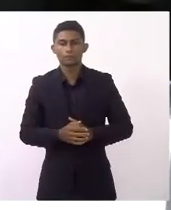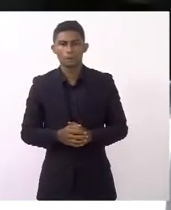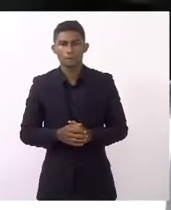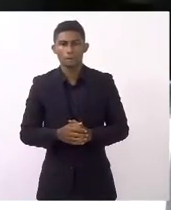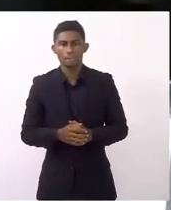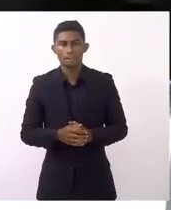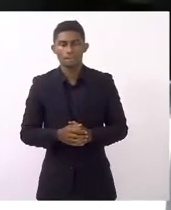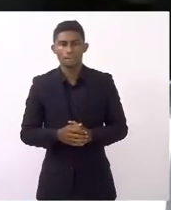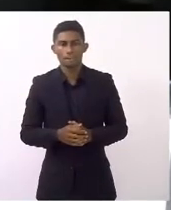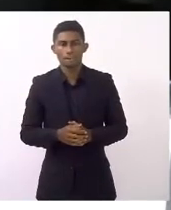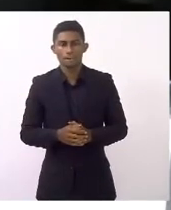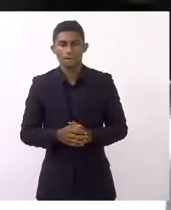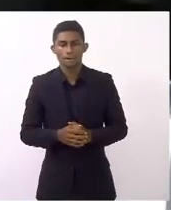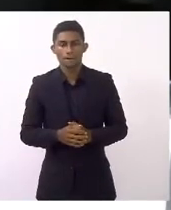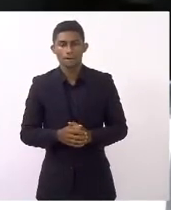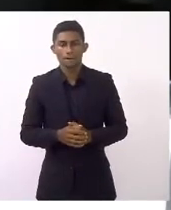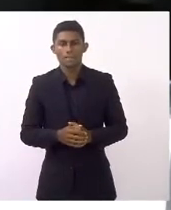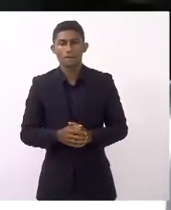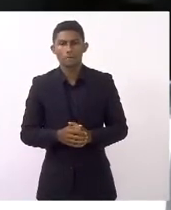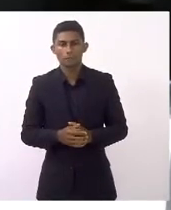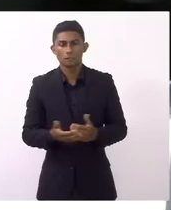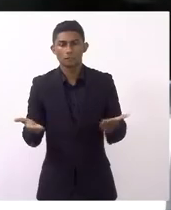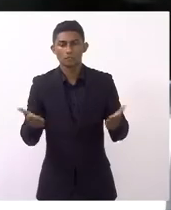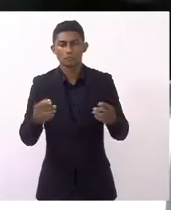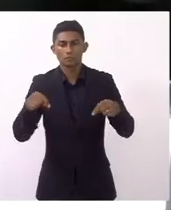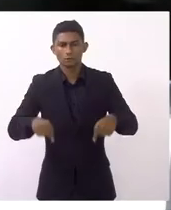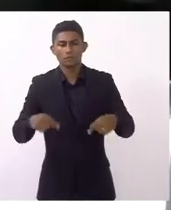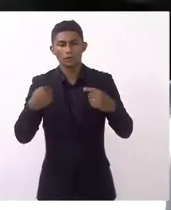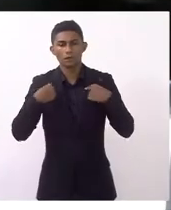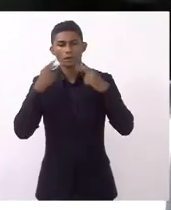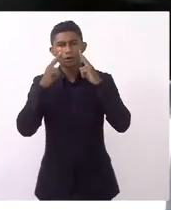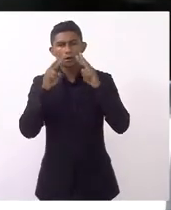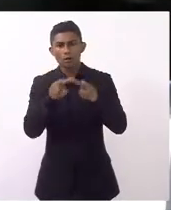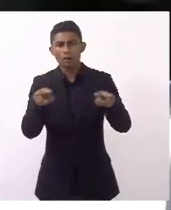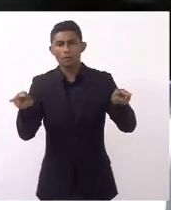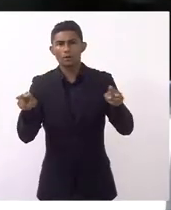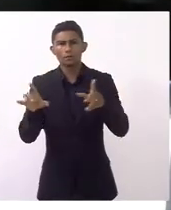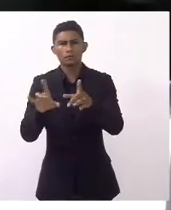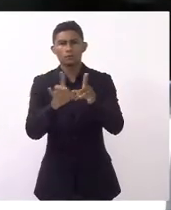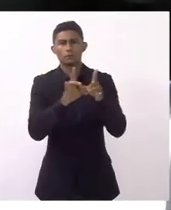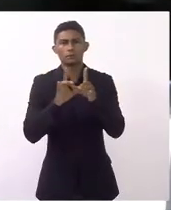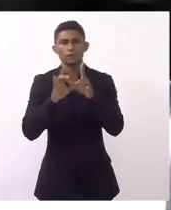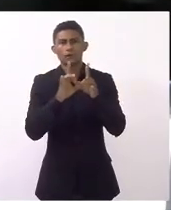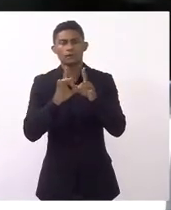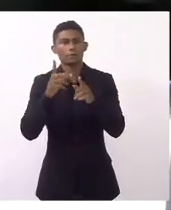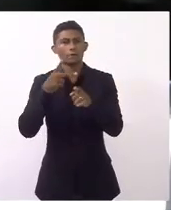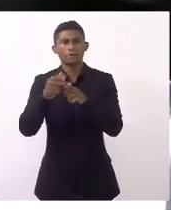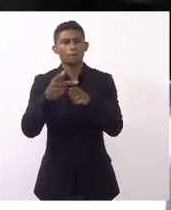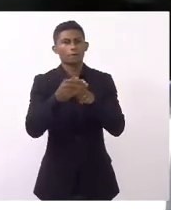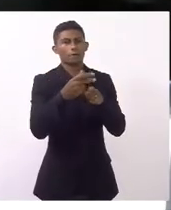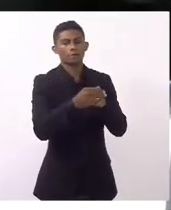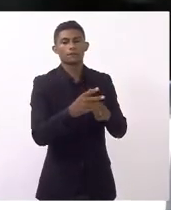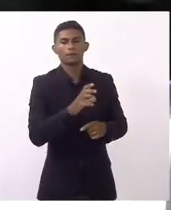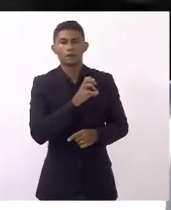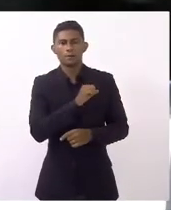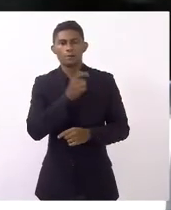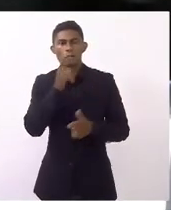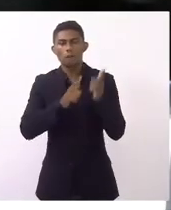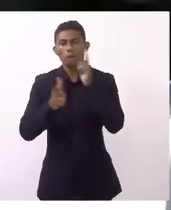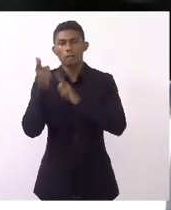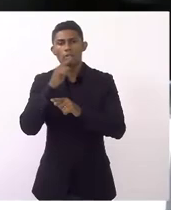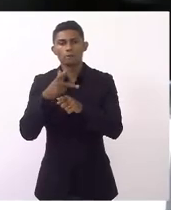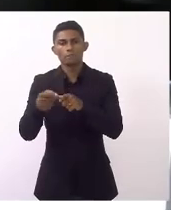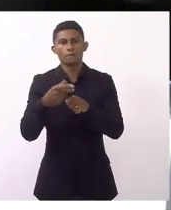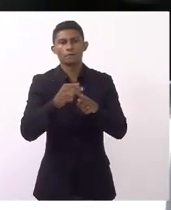isso que está apresentando na minha frente União vence tudo' amor ganha